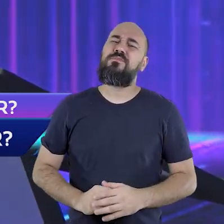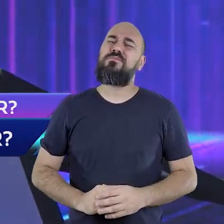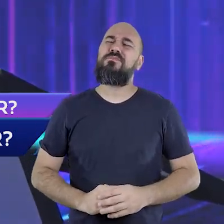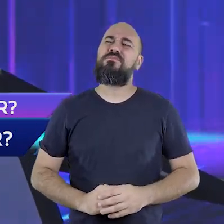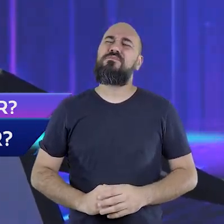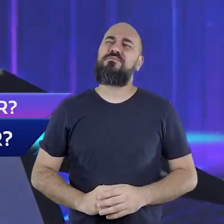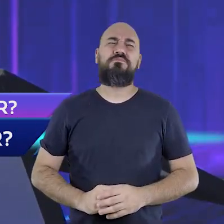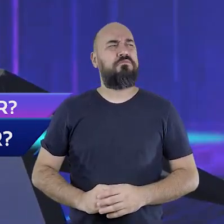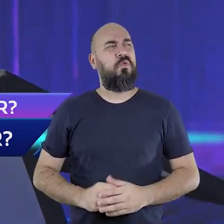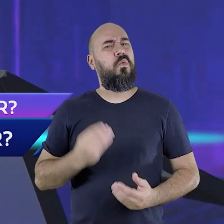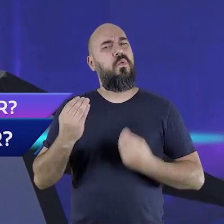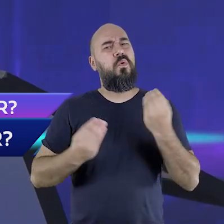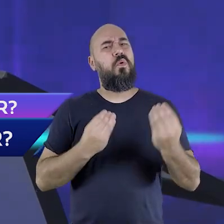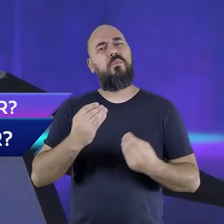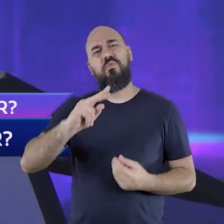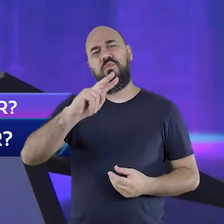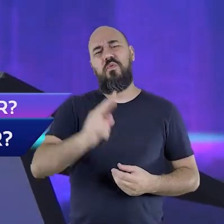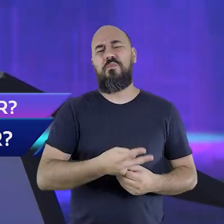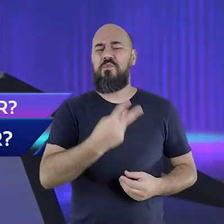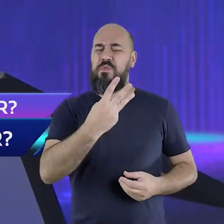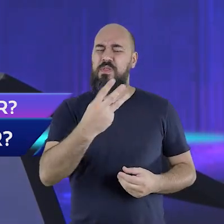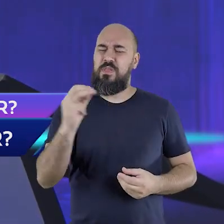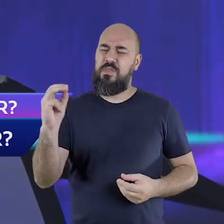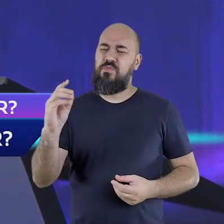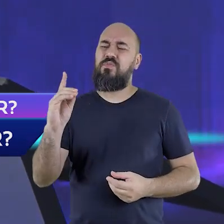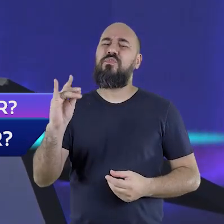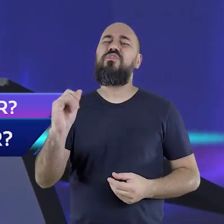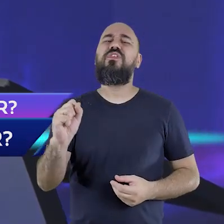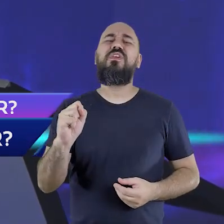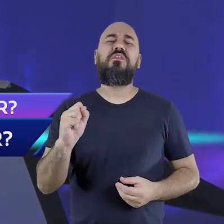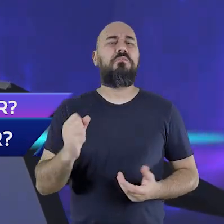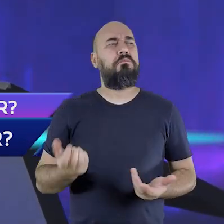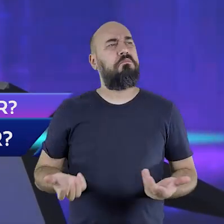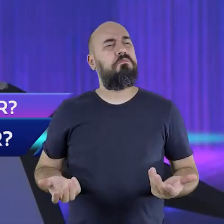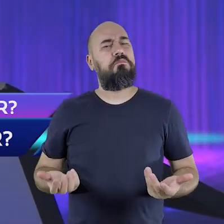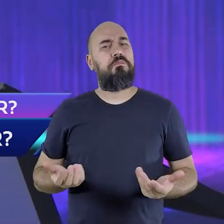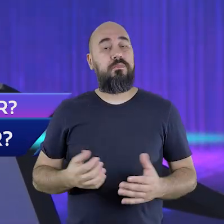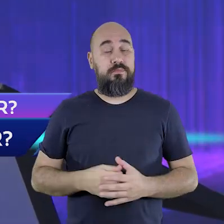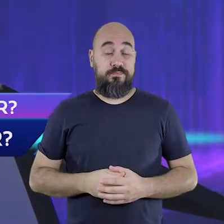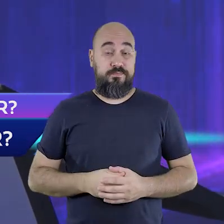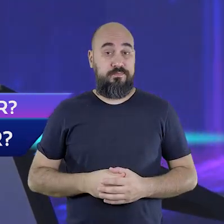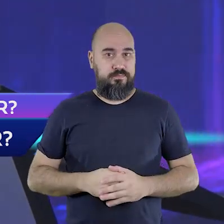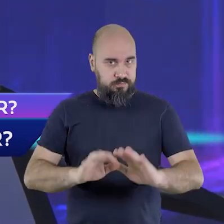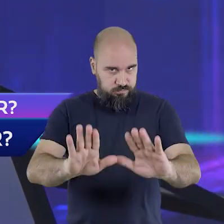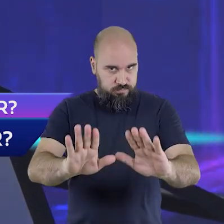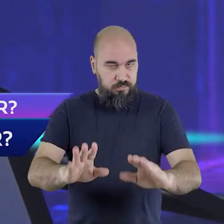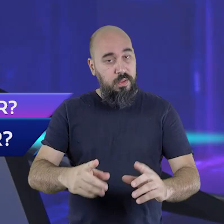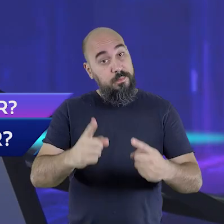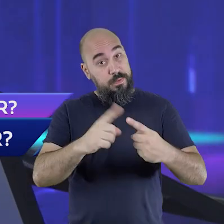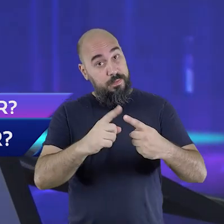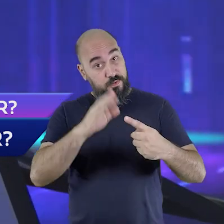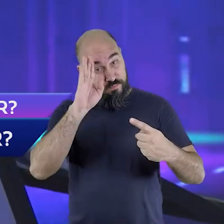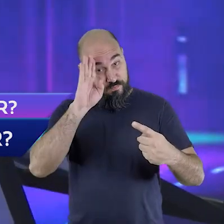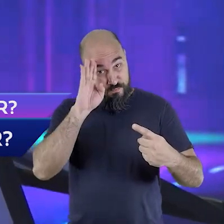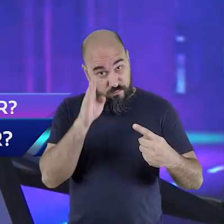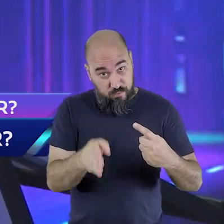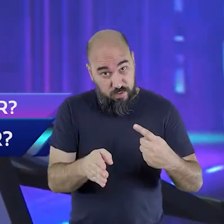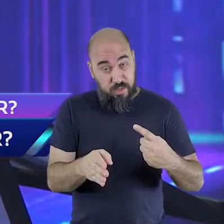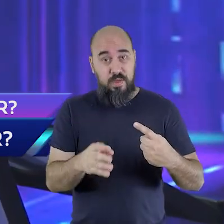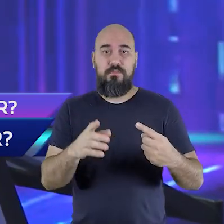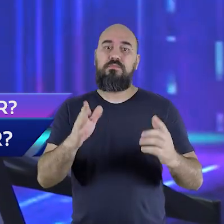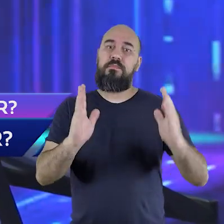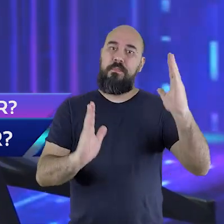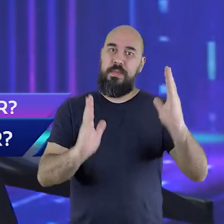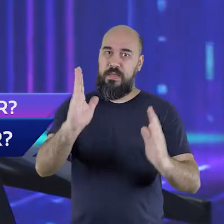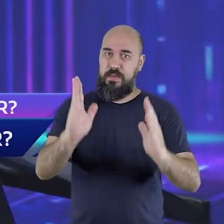esse tempo de 2.300 dias? Primeiramente, nós precisamos focar a nossa